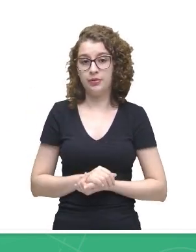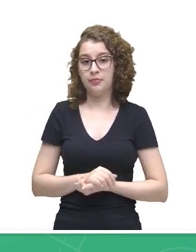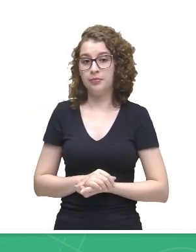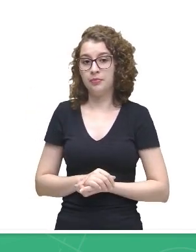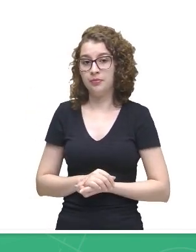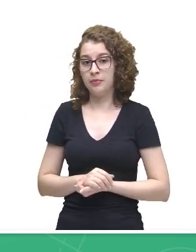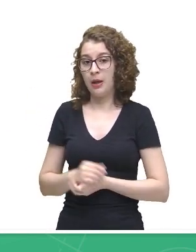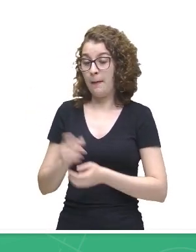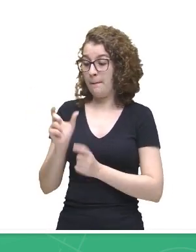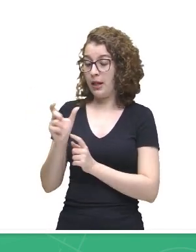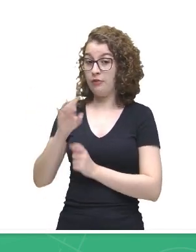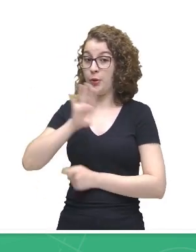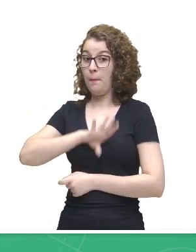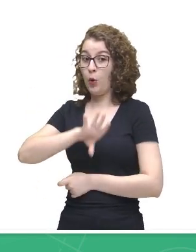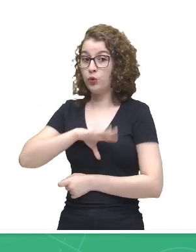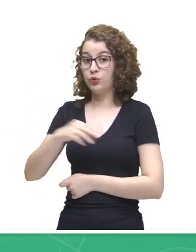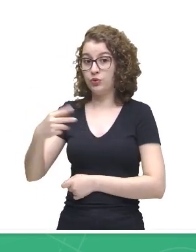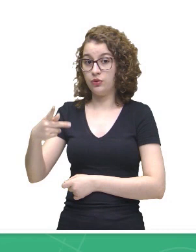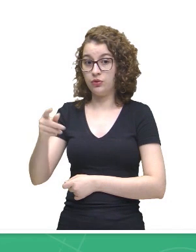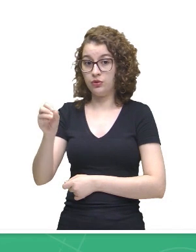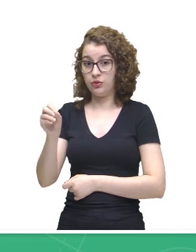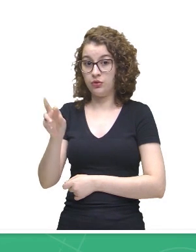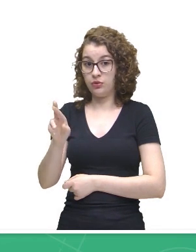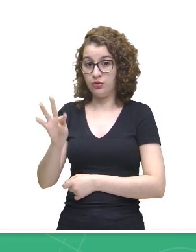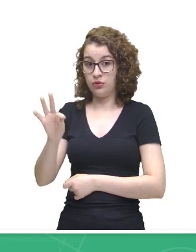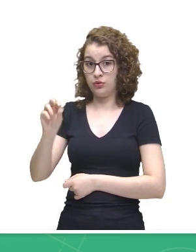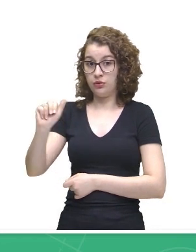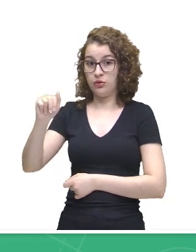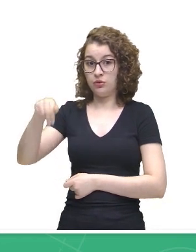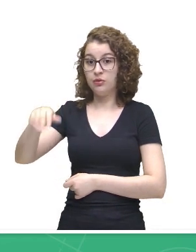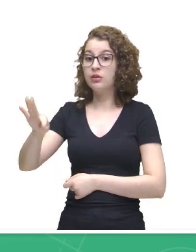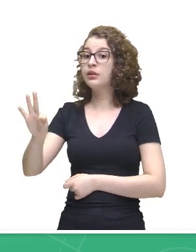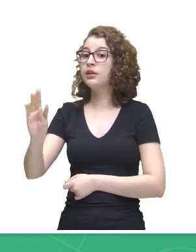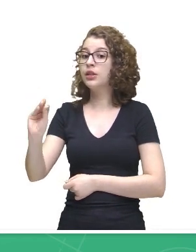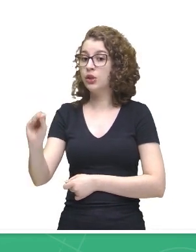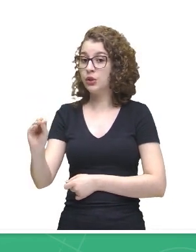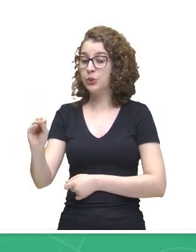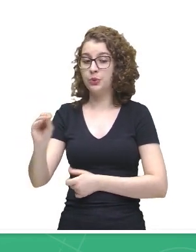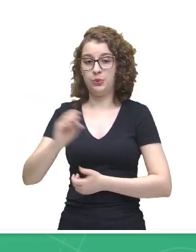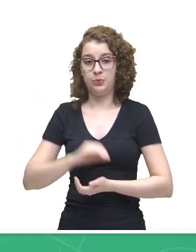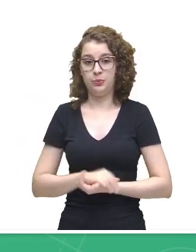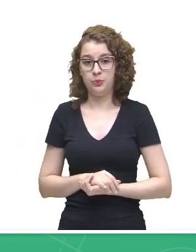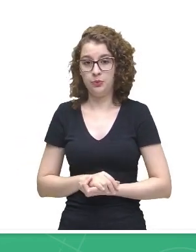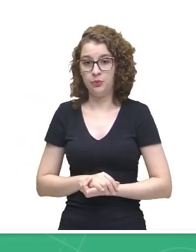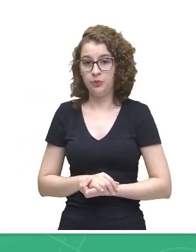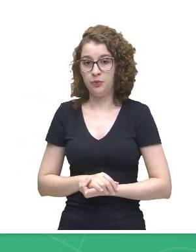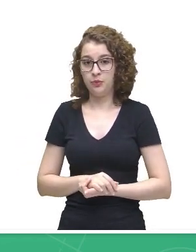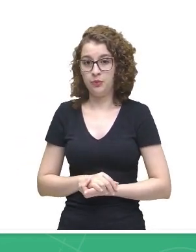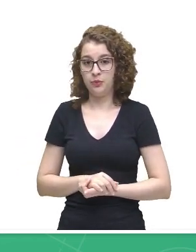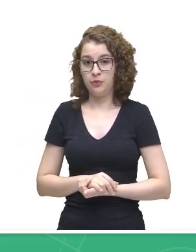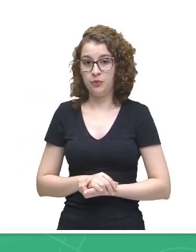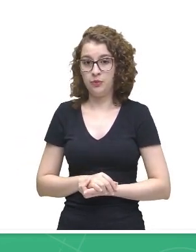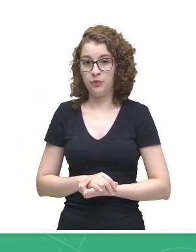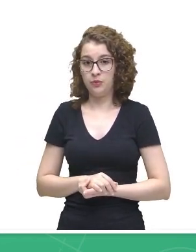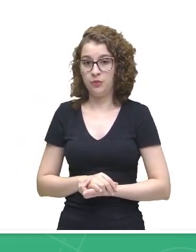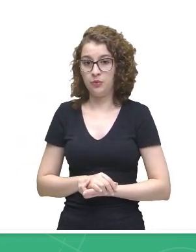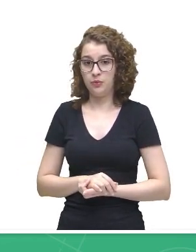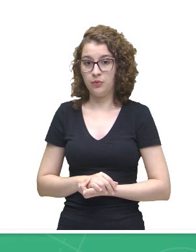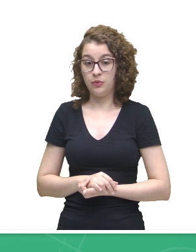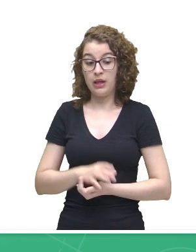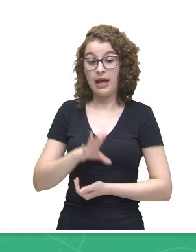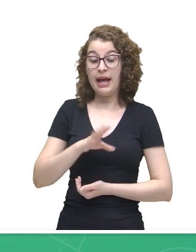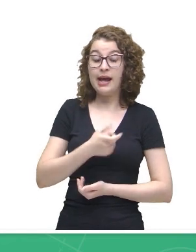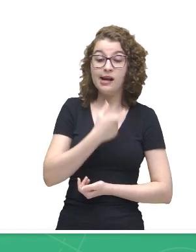portanto, que é uma link word, tá? Então, será